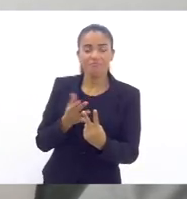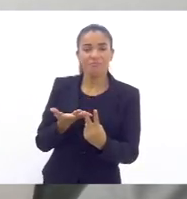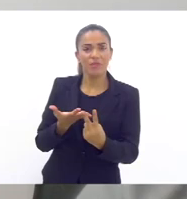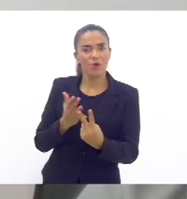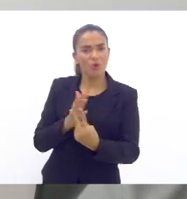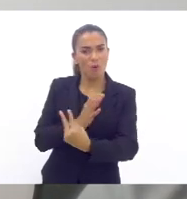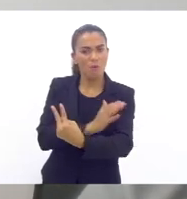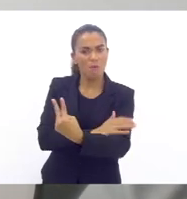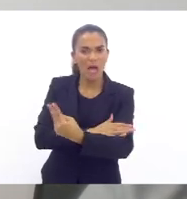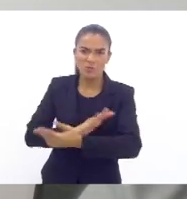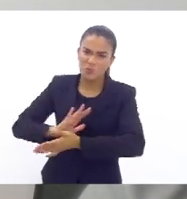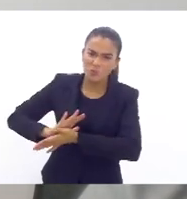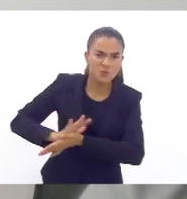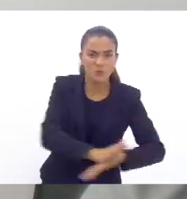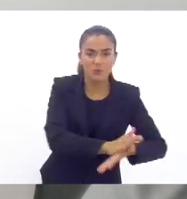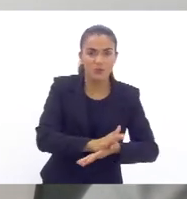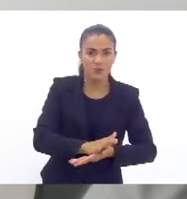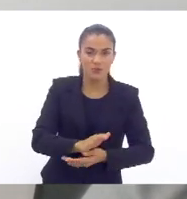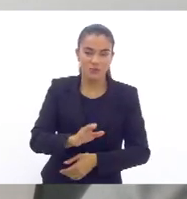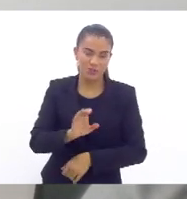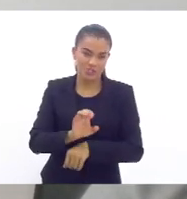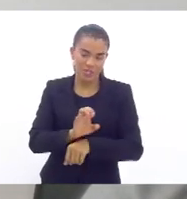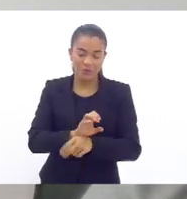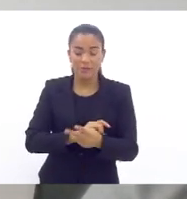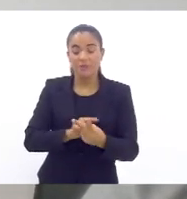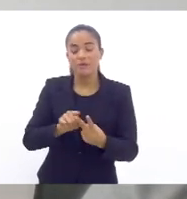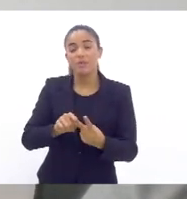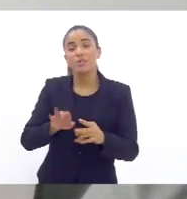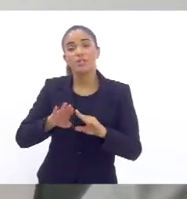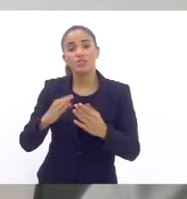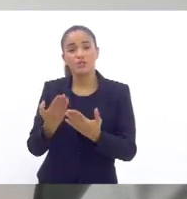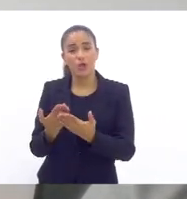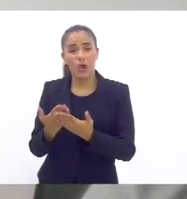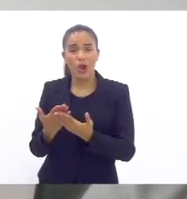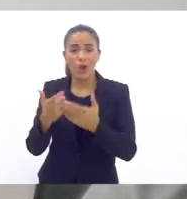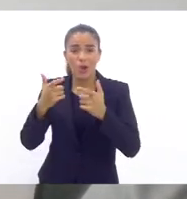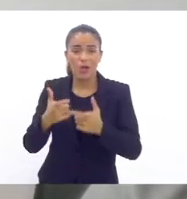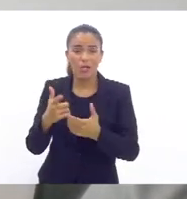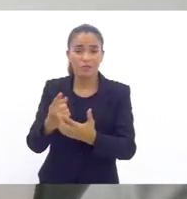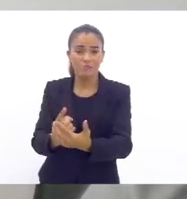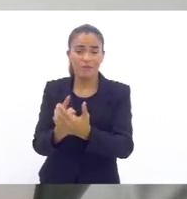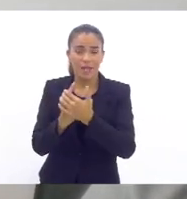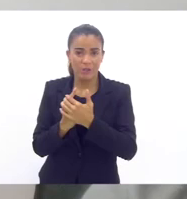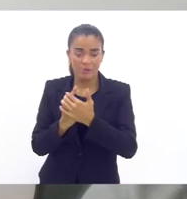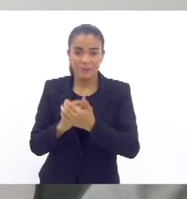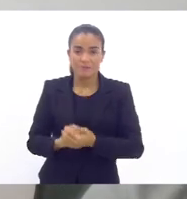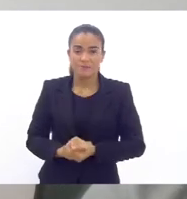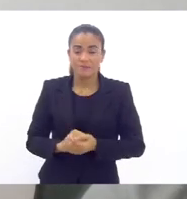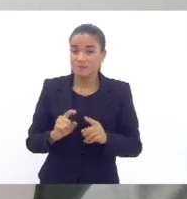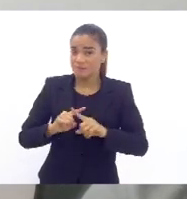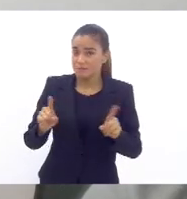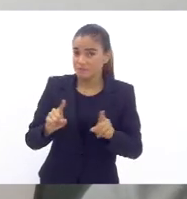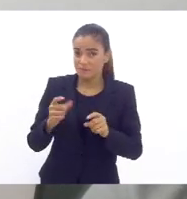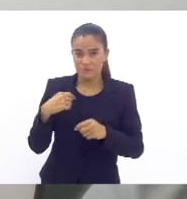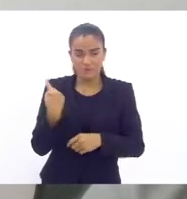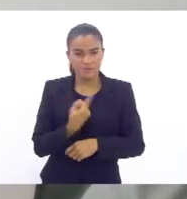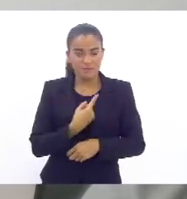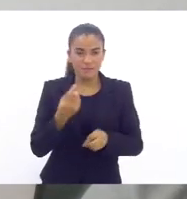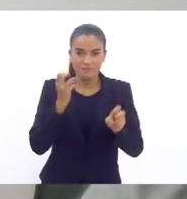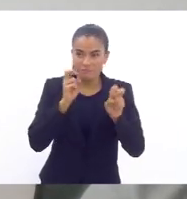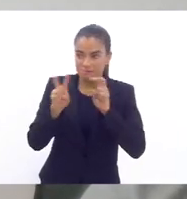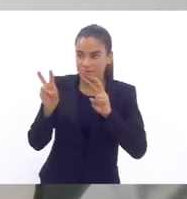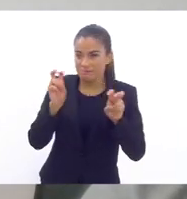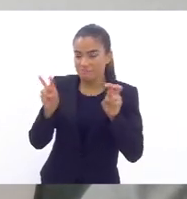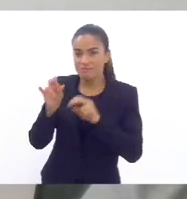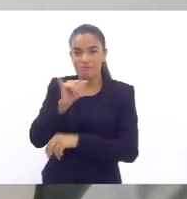repressor do Estado E a escola como um local de acolhimento mas o que nós vemos hoje é que no nosso